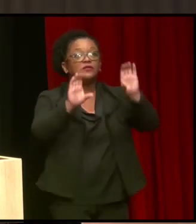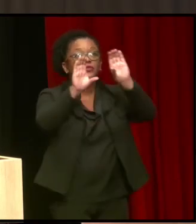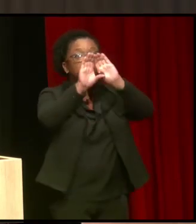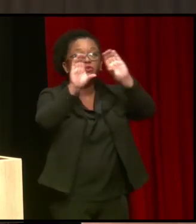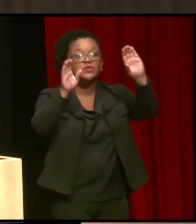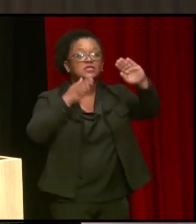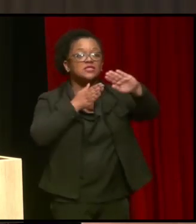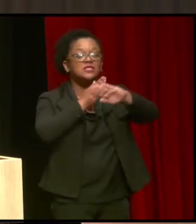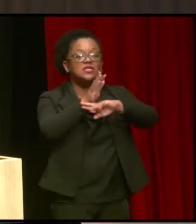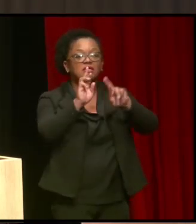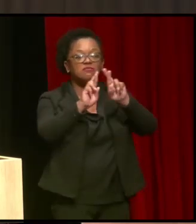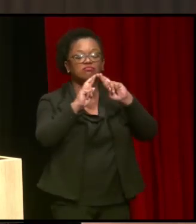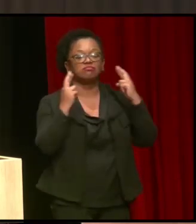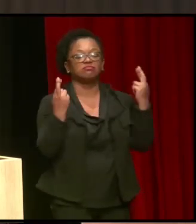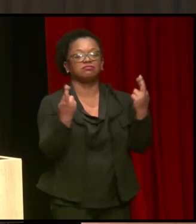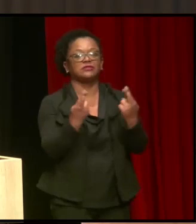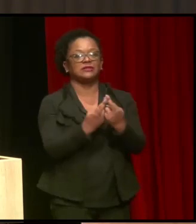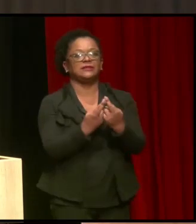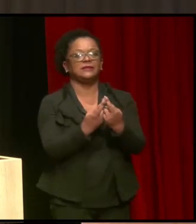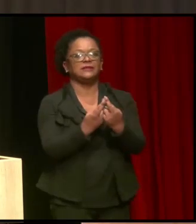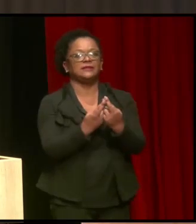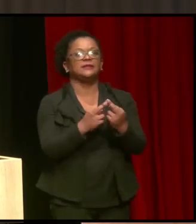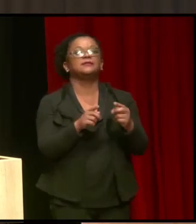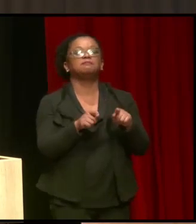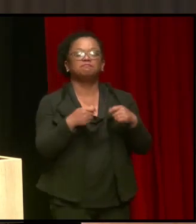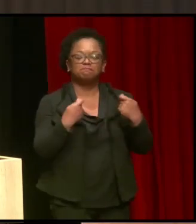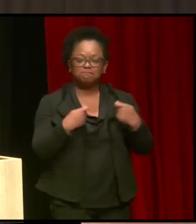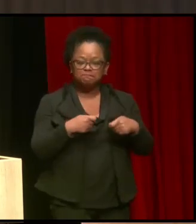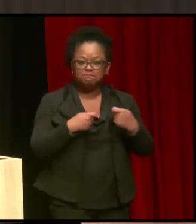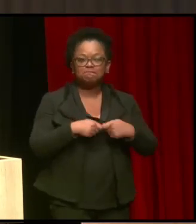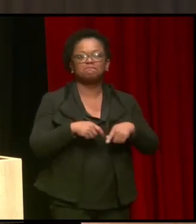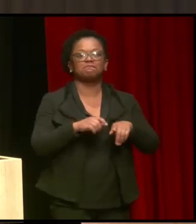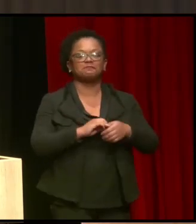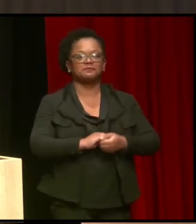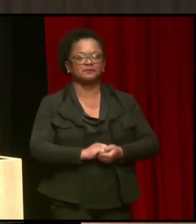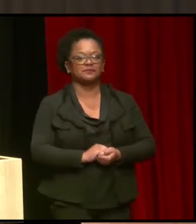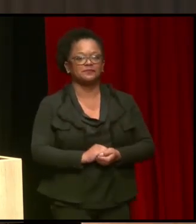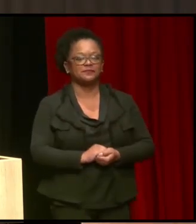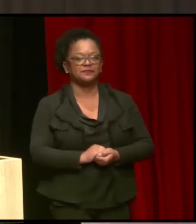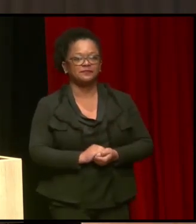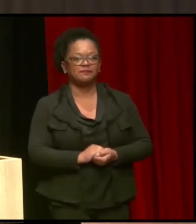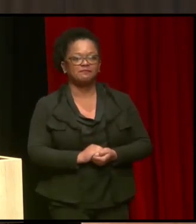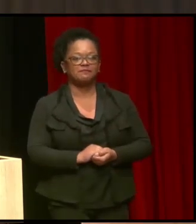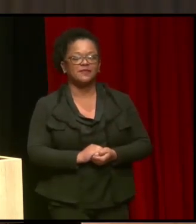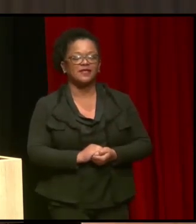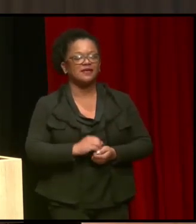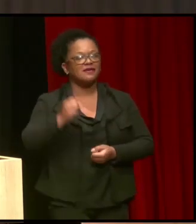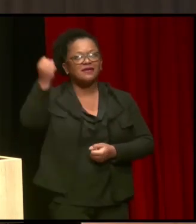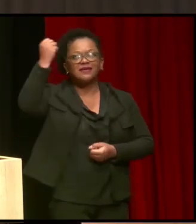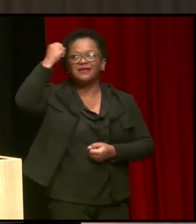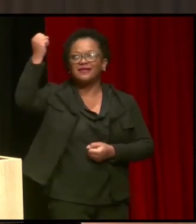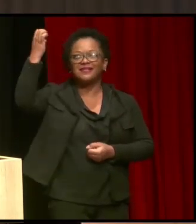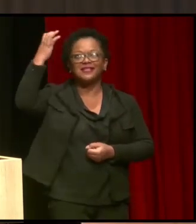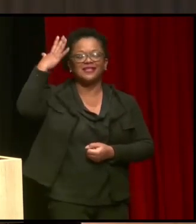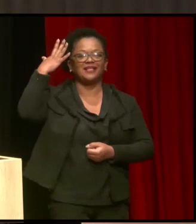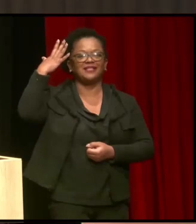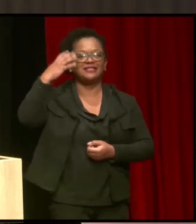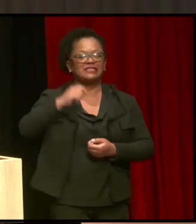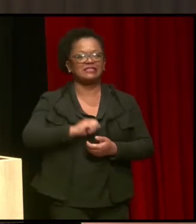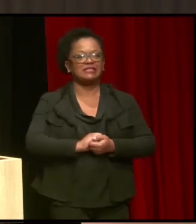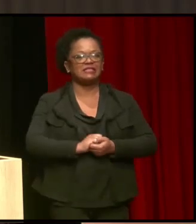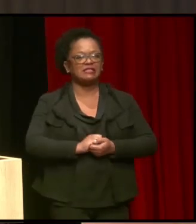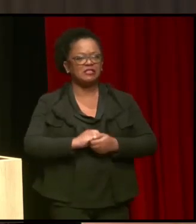reino dos céus tem que ser abençoado pelo Pai. É graça, não é